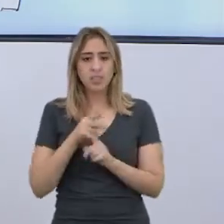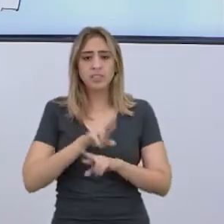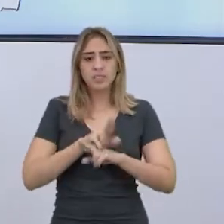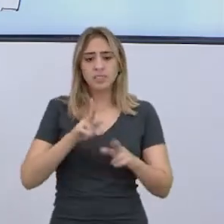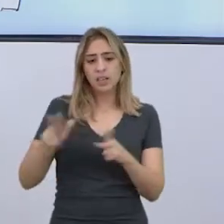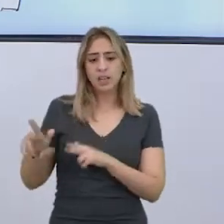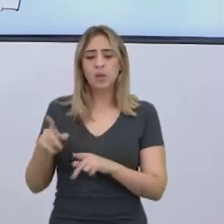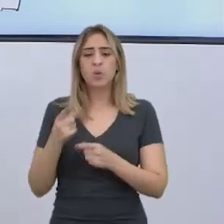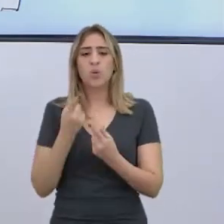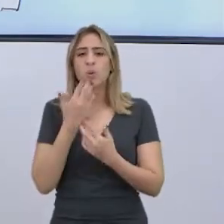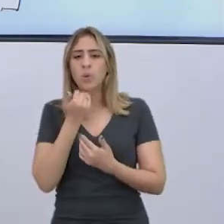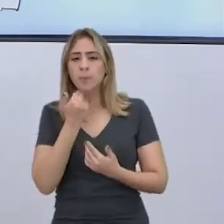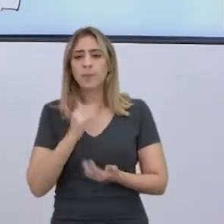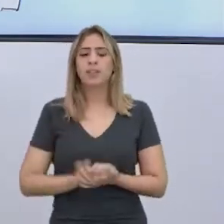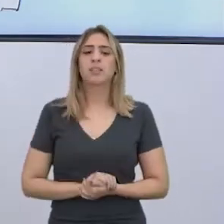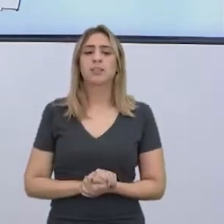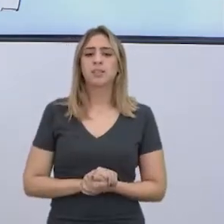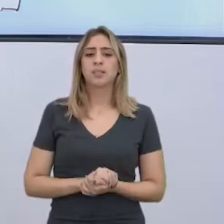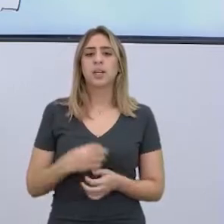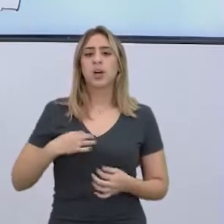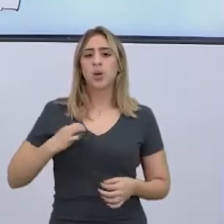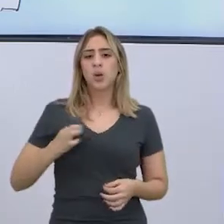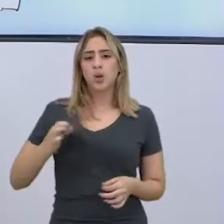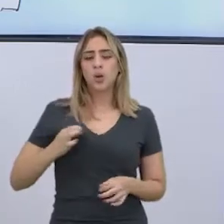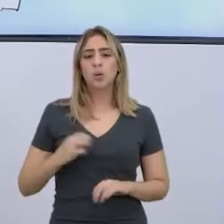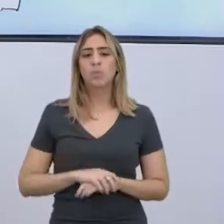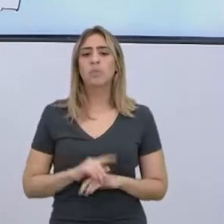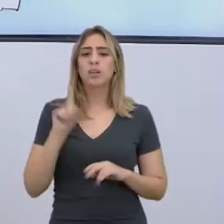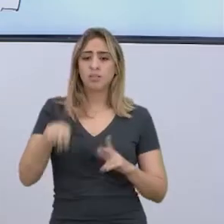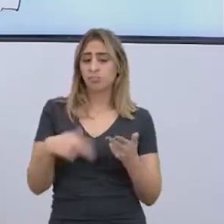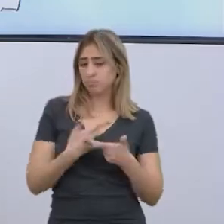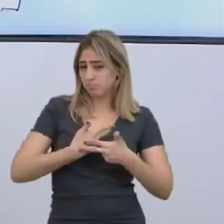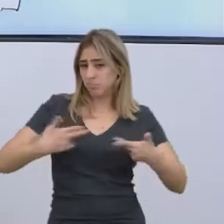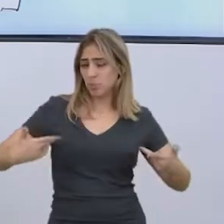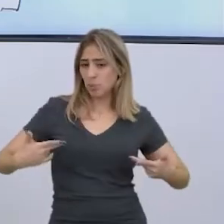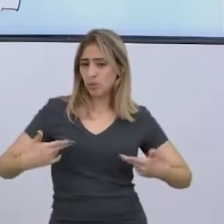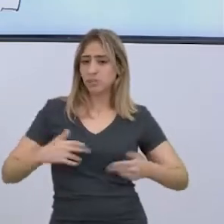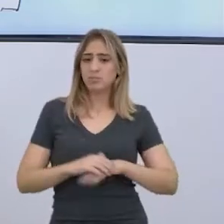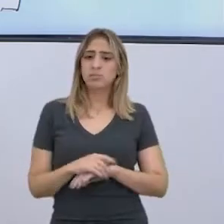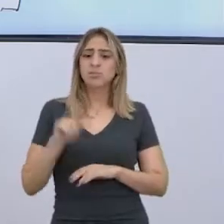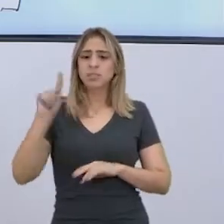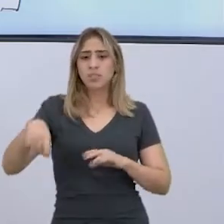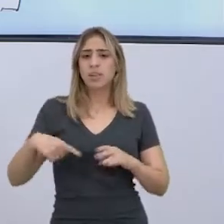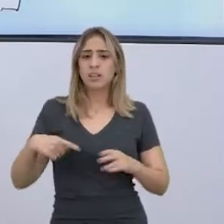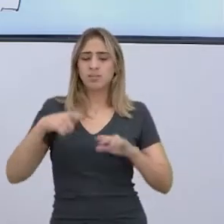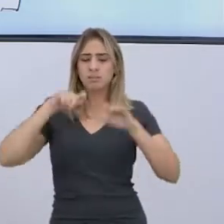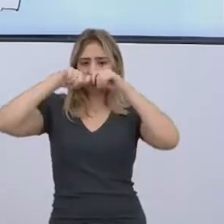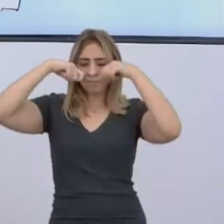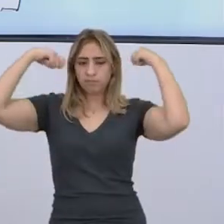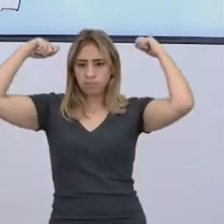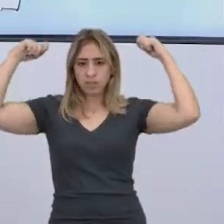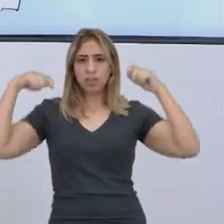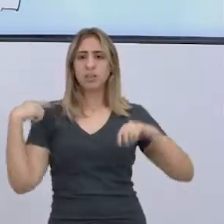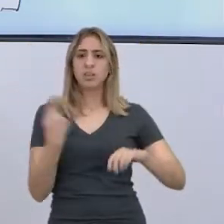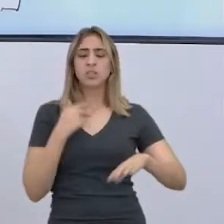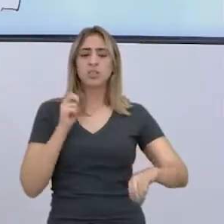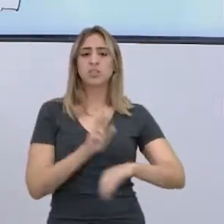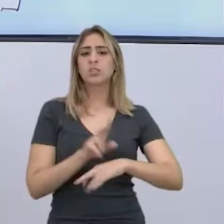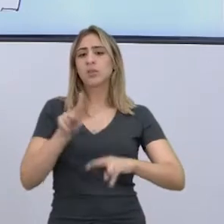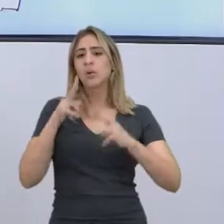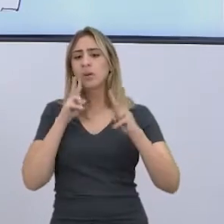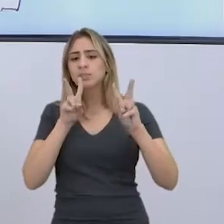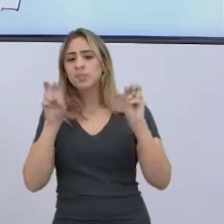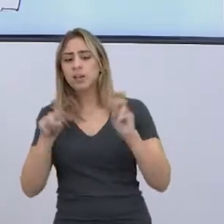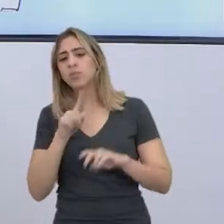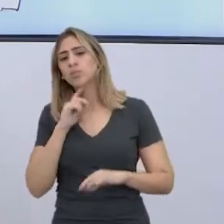série, comida, roupa, são elementos que são vendáveis. E aí a gente entra em um